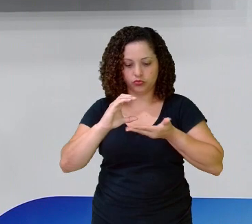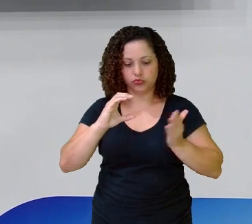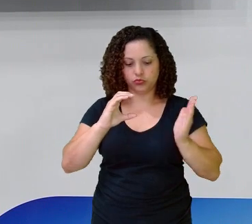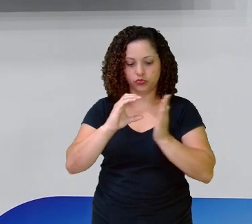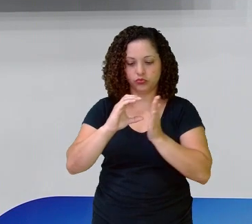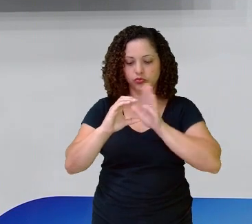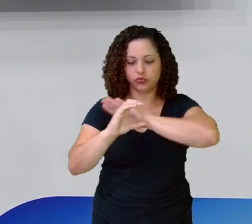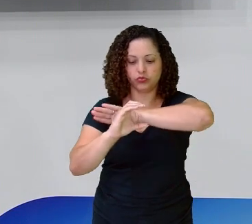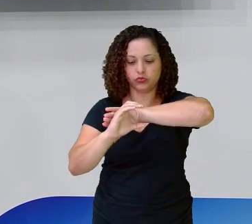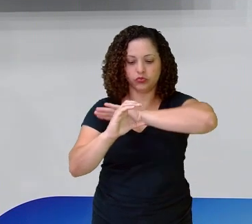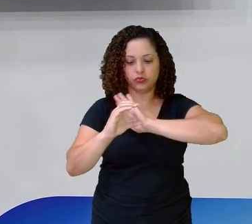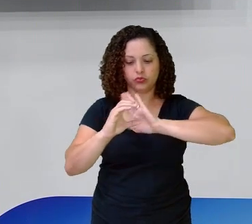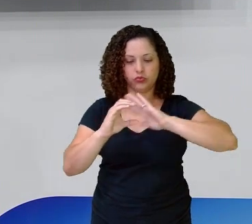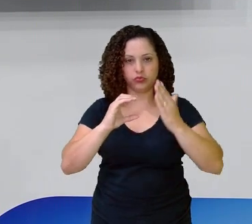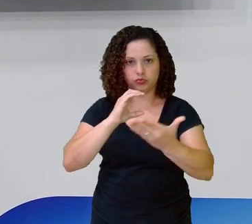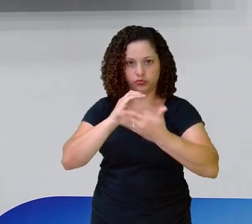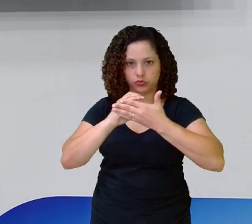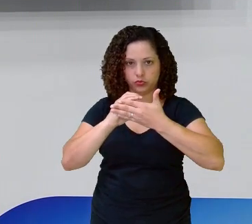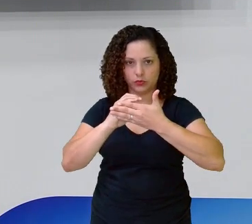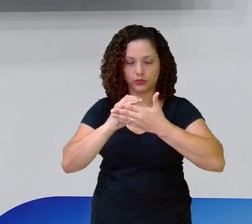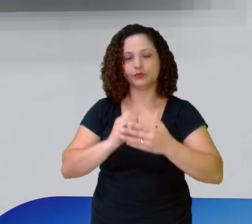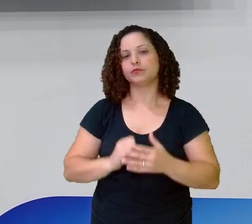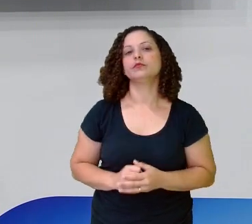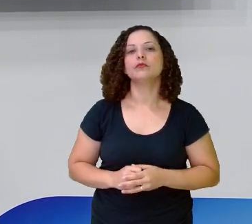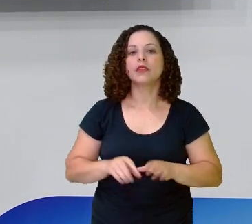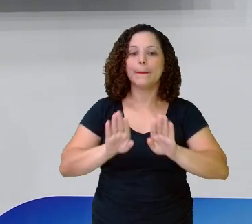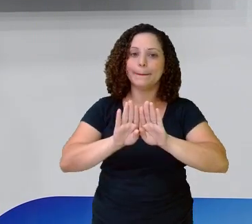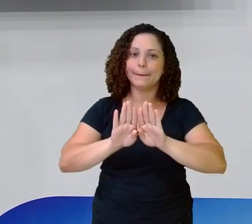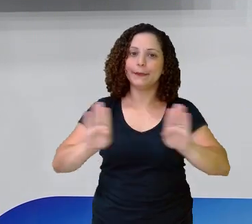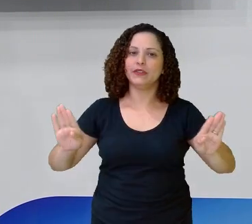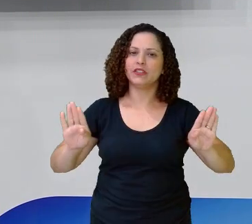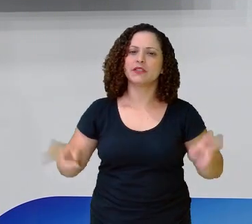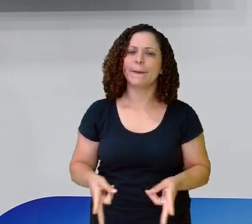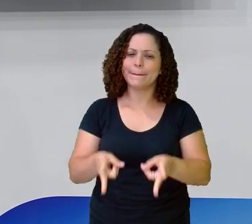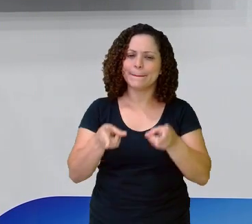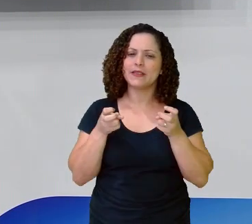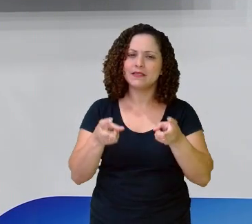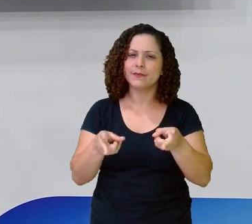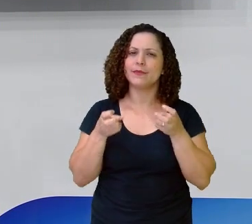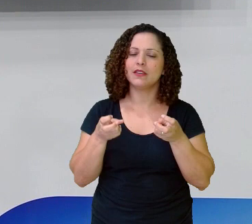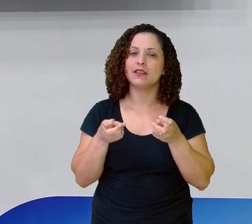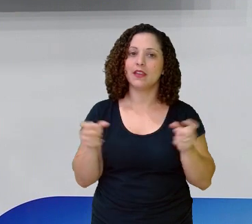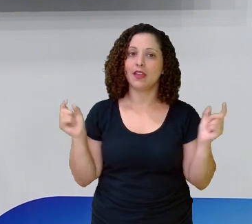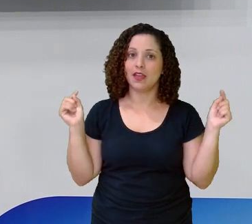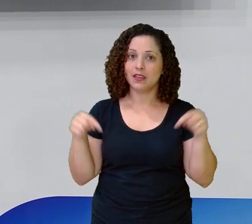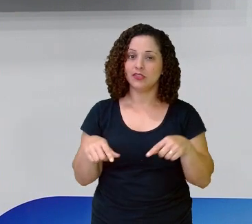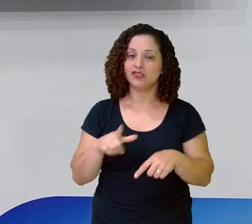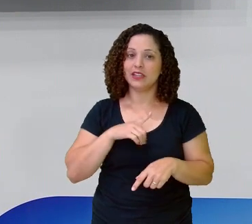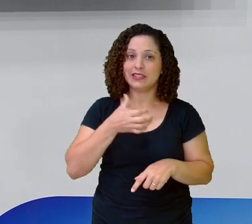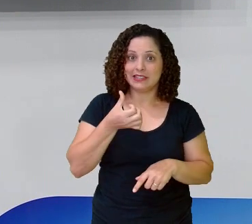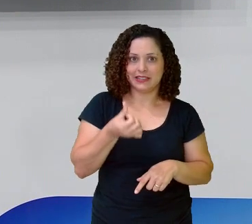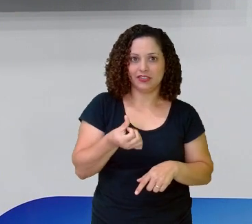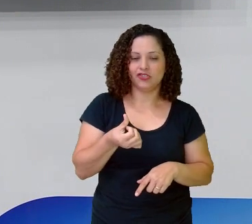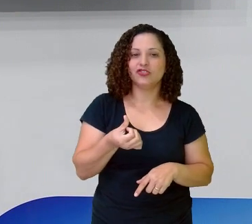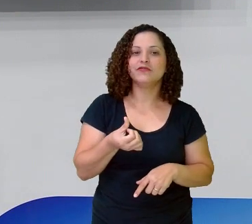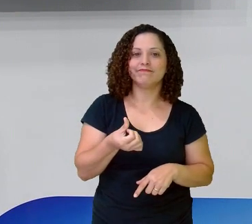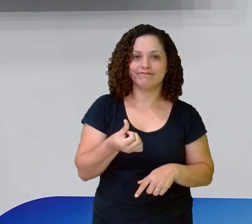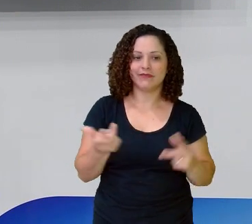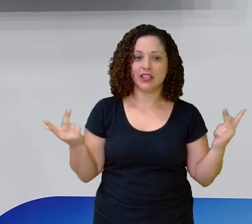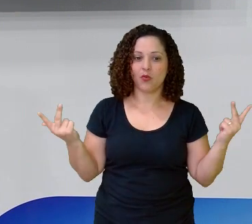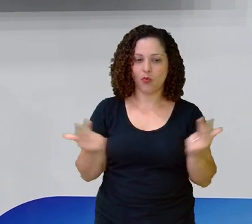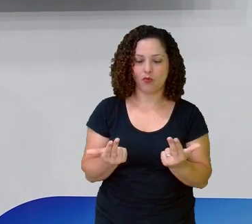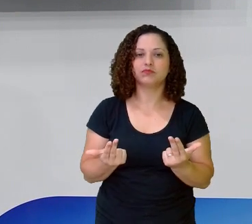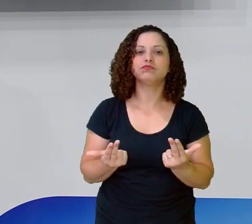eu fosse fazer uma planificação aqui, a gente perceberia que eles têm 6 faces